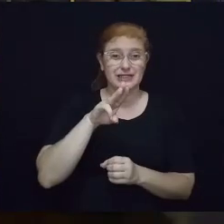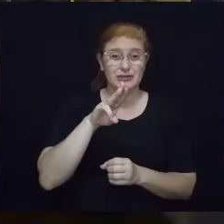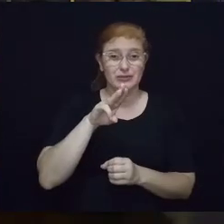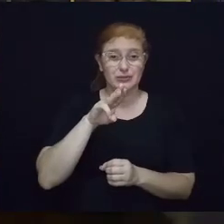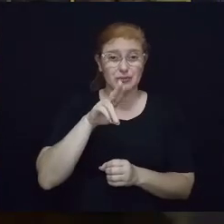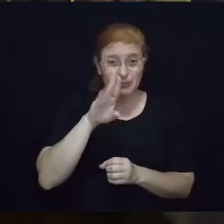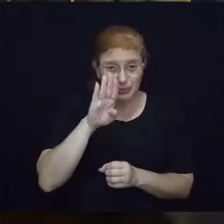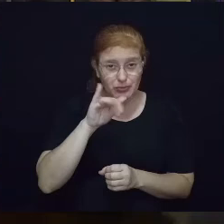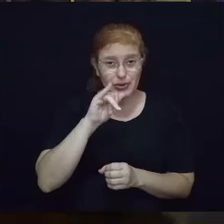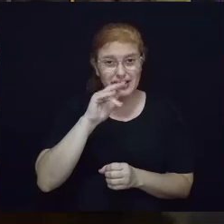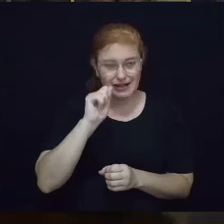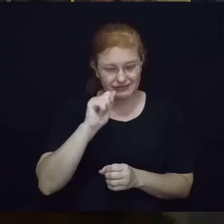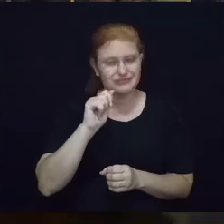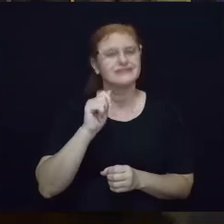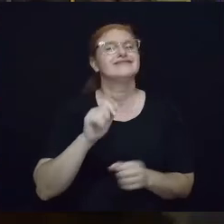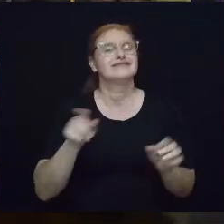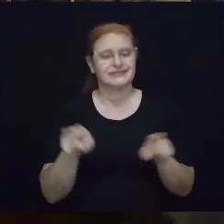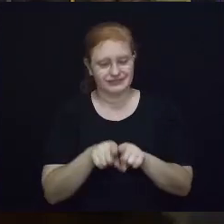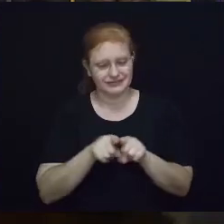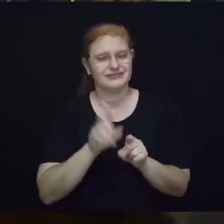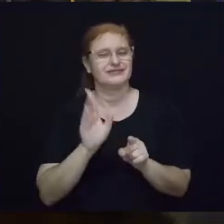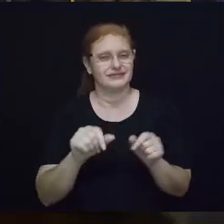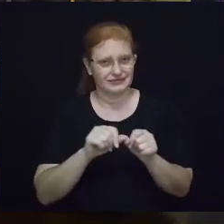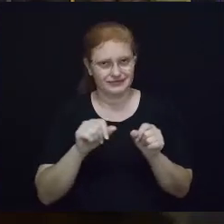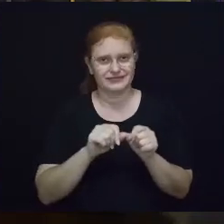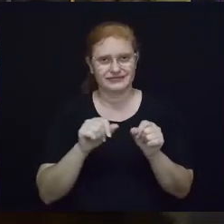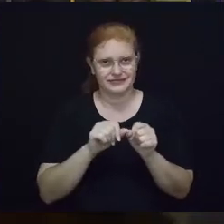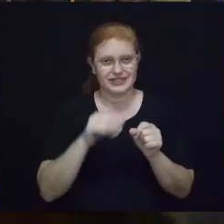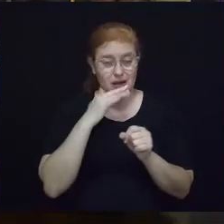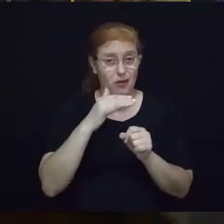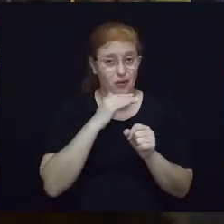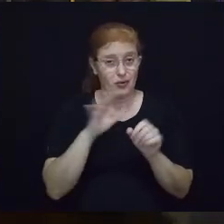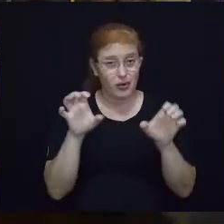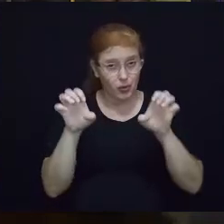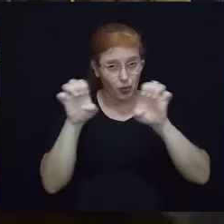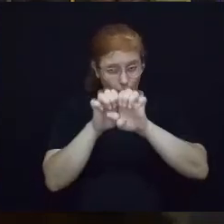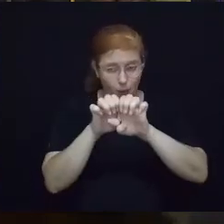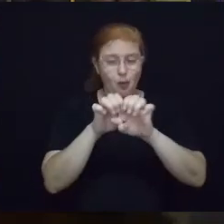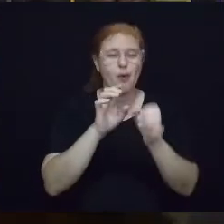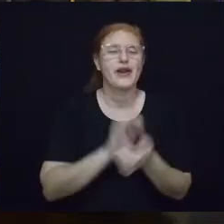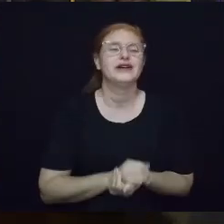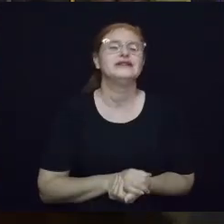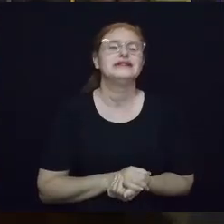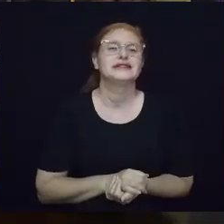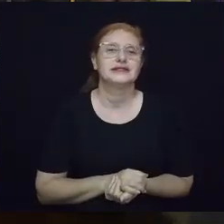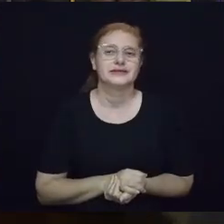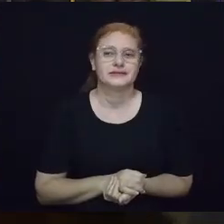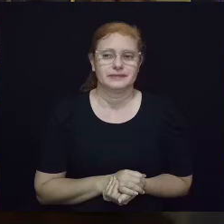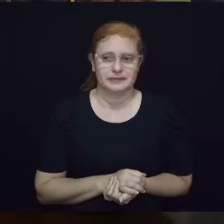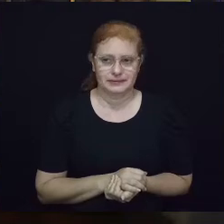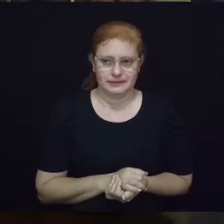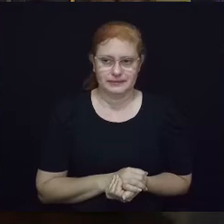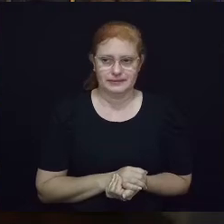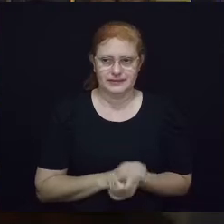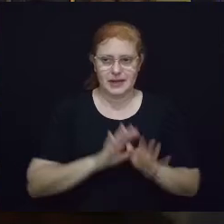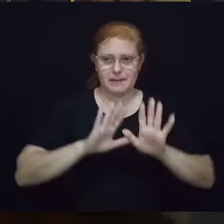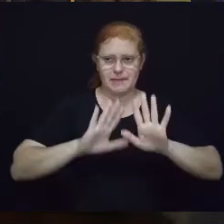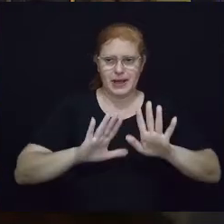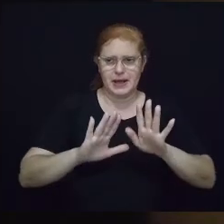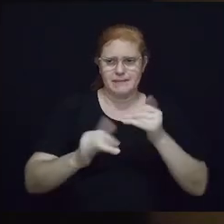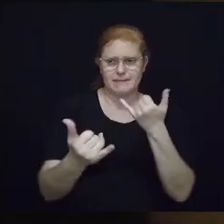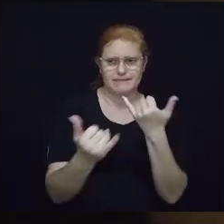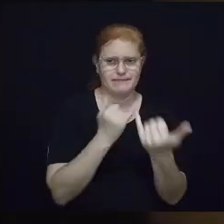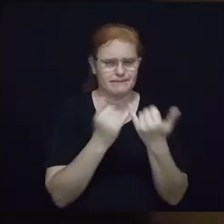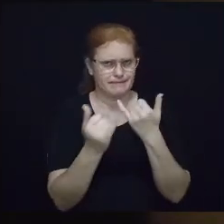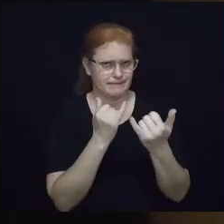tinha Aquela feito a escura. nuvem em embuia, exato, em madeira escura, que é a nuvem negra que apareceu antes ali, né? Mas, por exemplo,